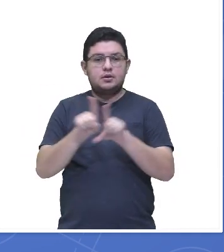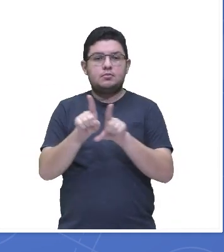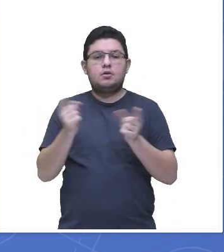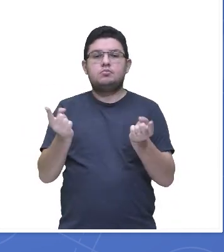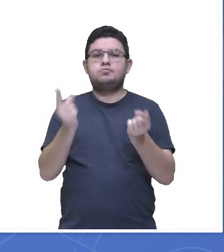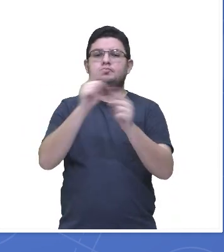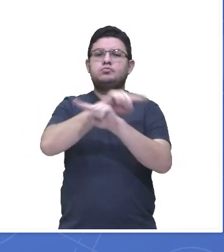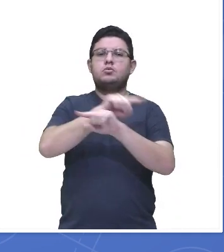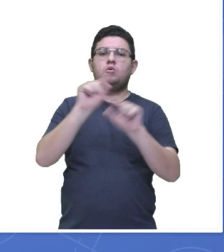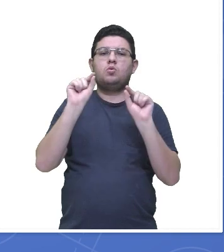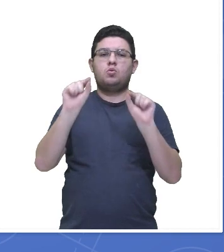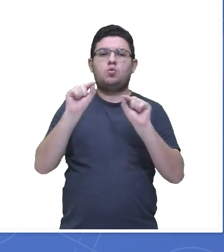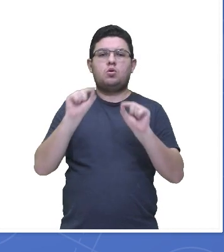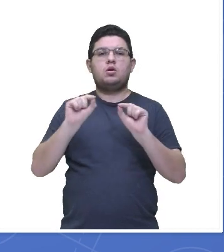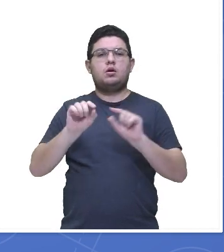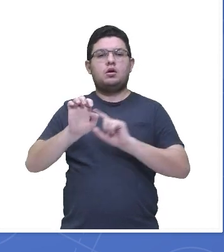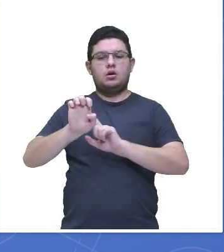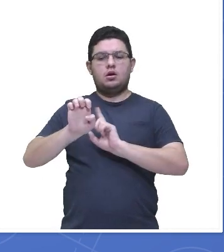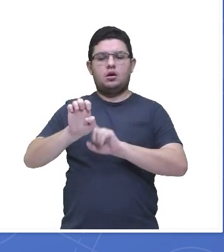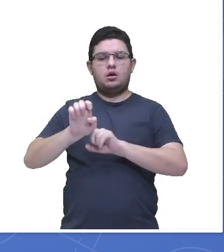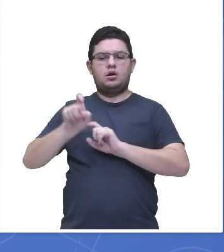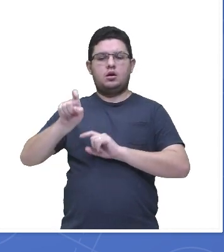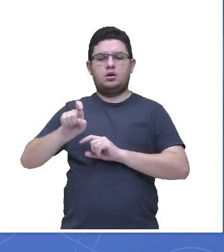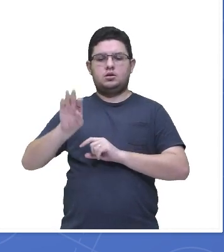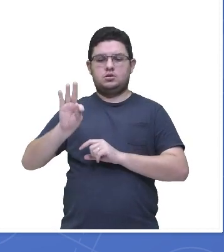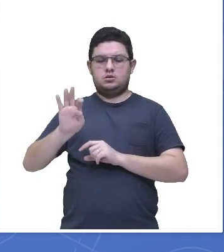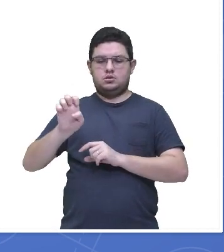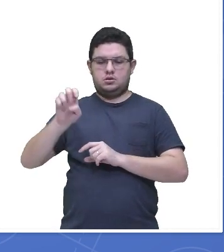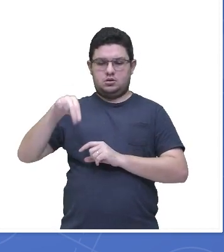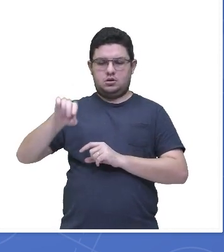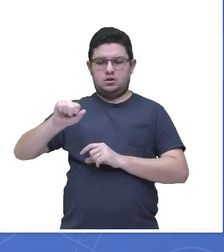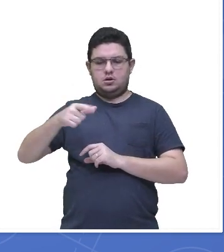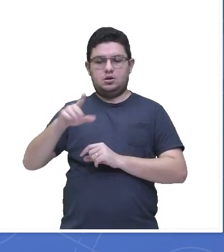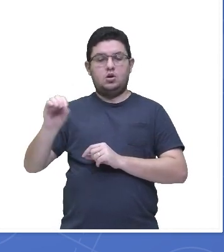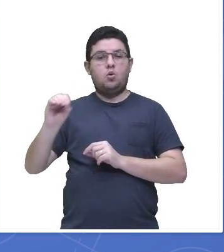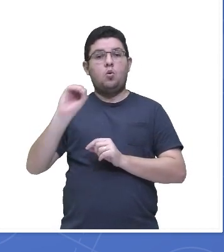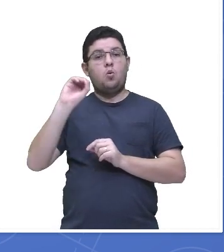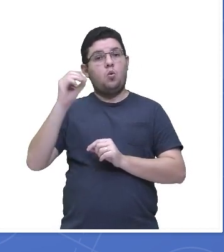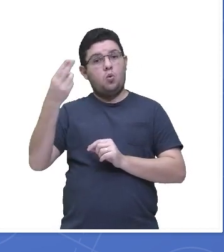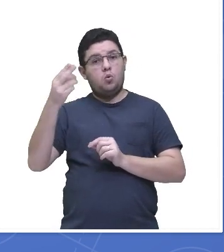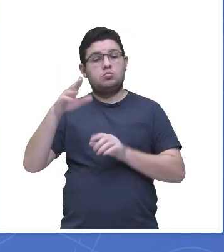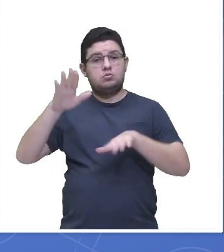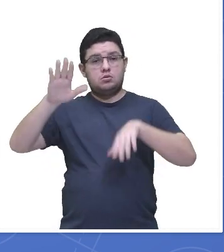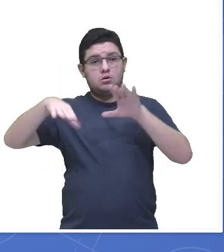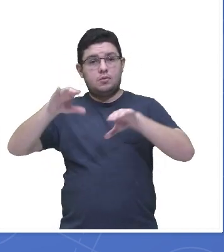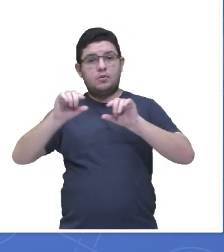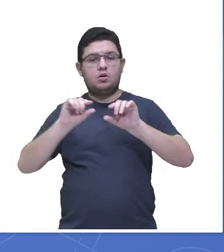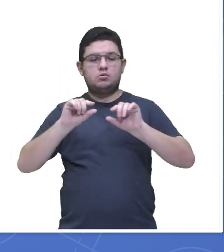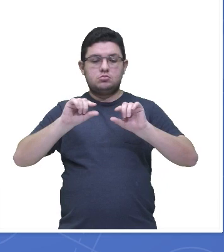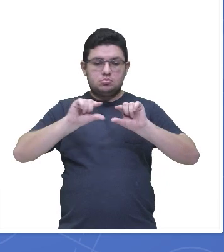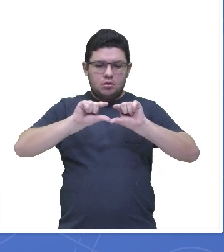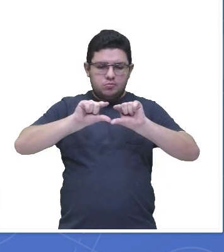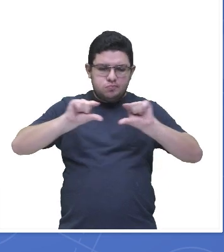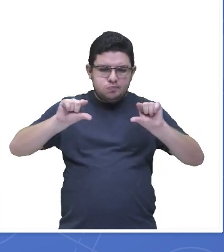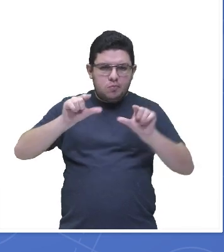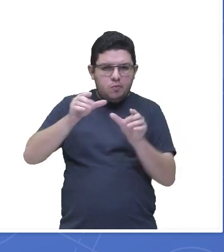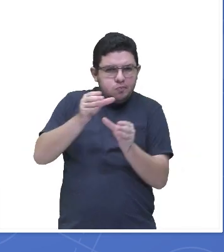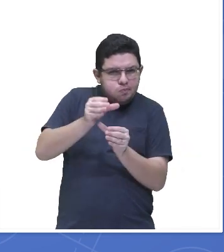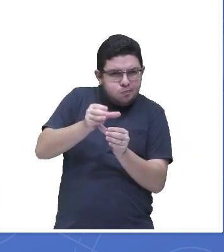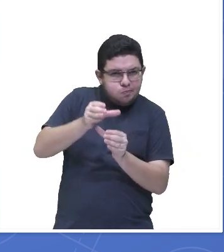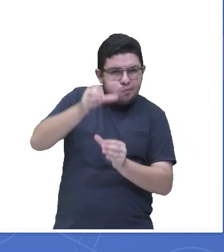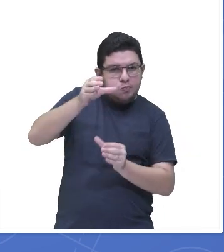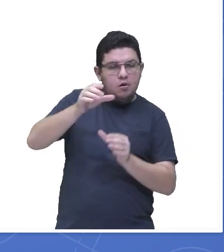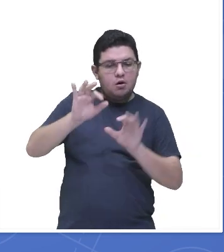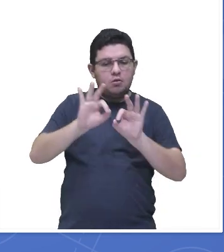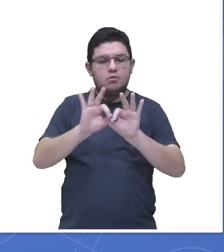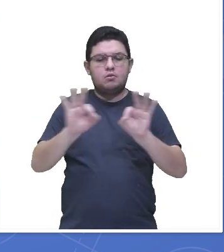à extensão atravessada ou à espessura E da parede do material. Matematicamente, aí está essa